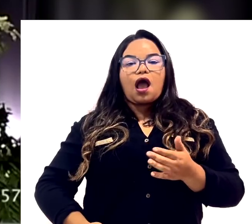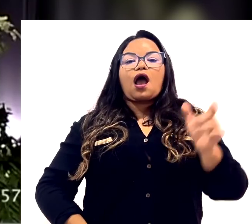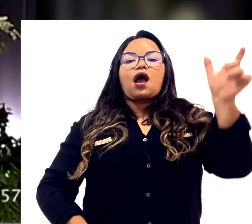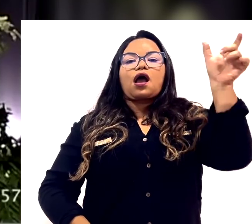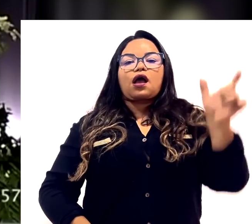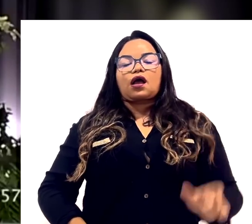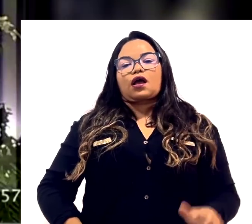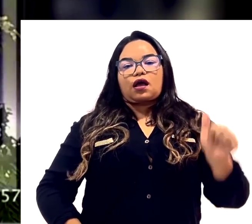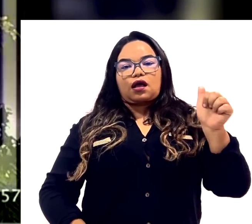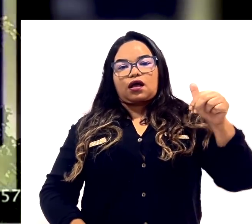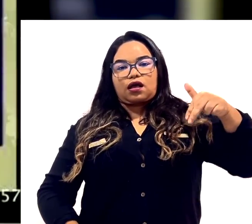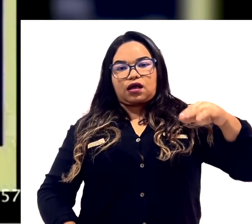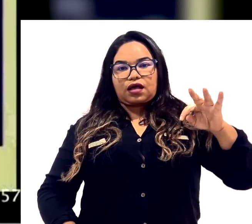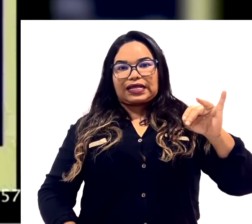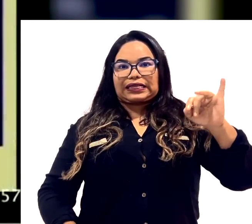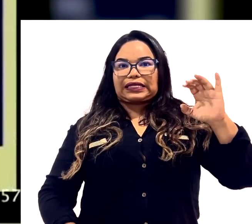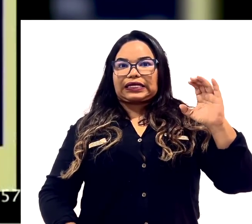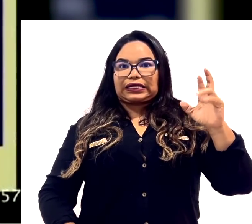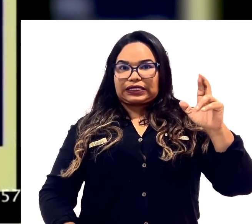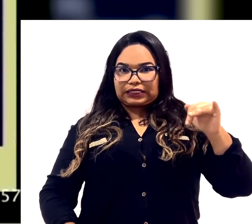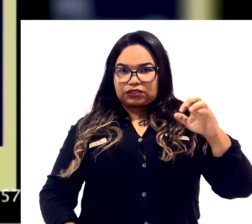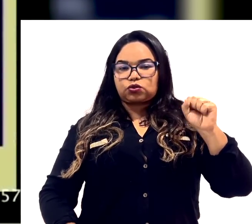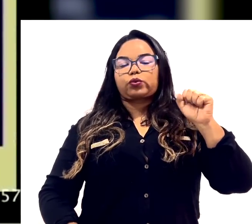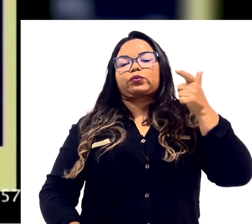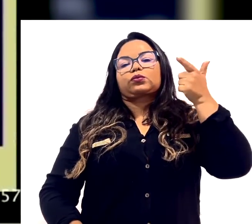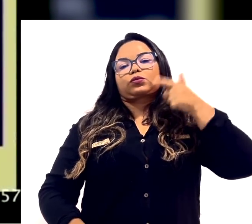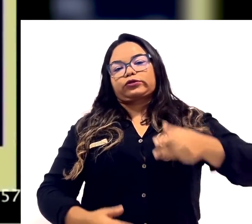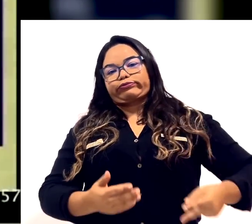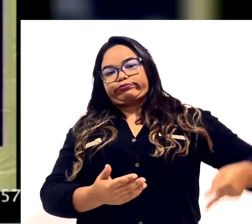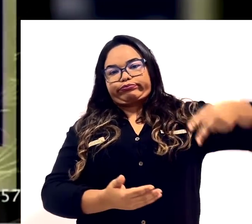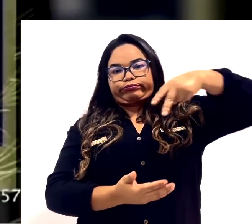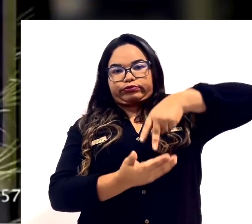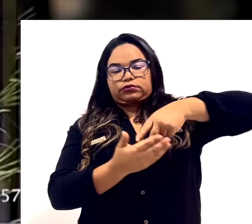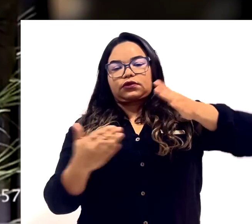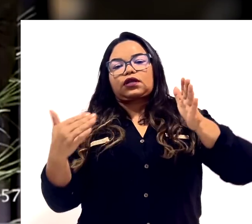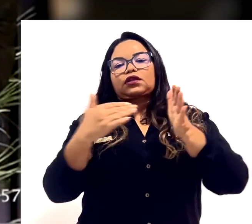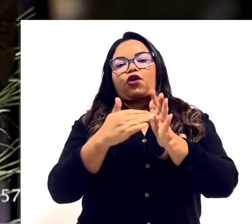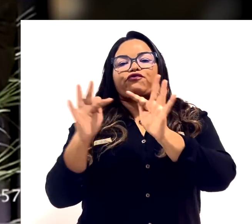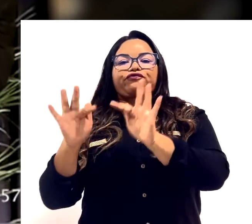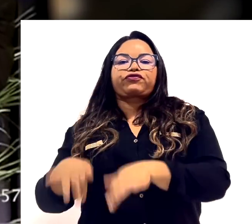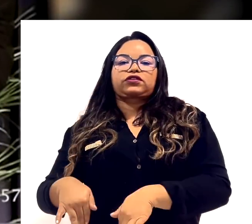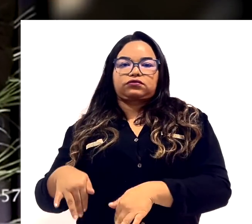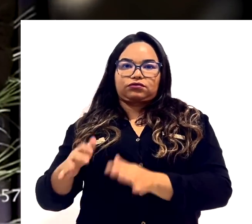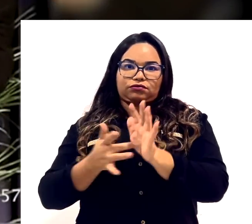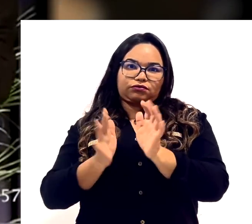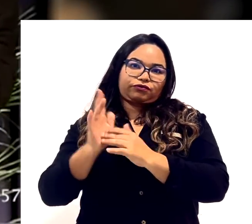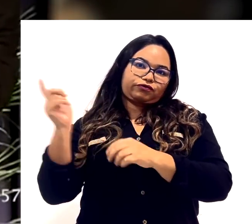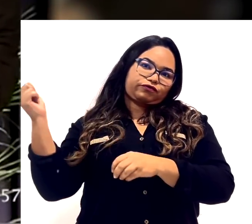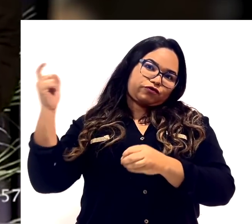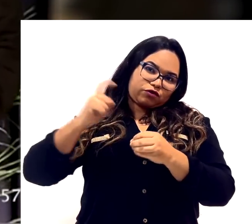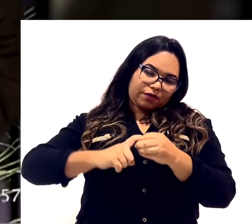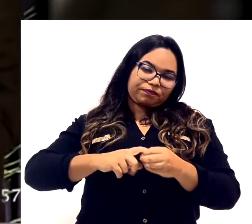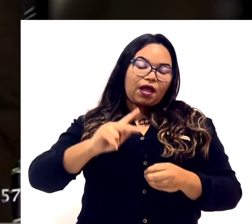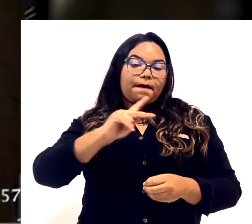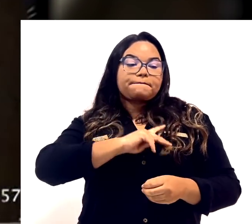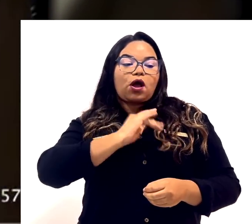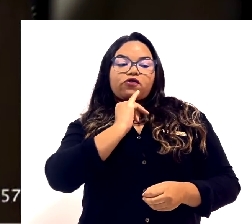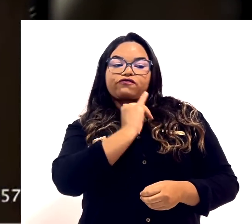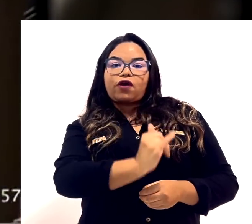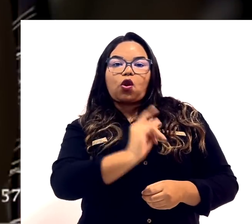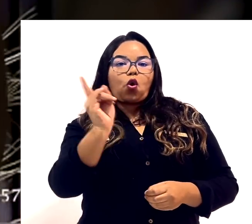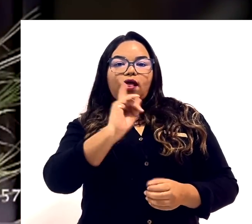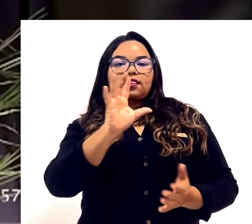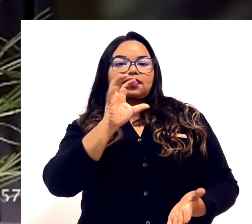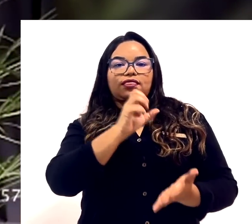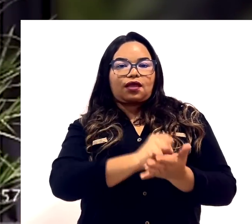Senhor venha. Então, o que os pais da igreja sabiam e que Paulo lhes disse verbalmente? Ele lhes disse, mas não